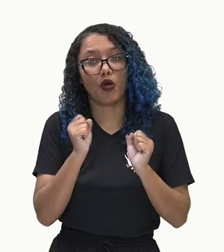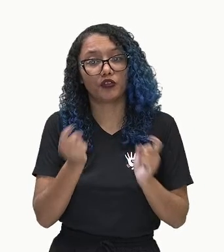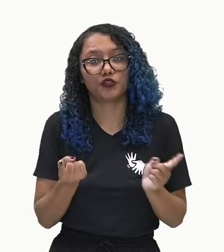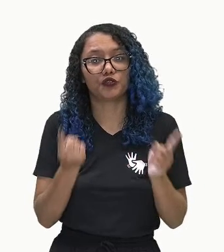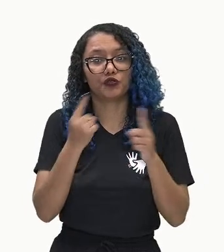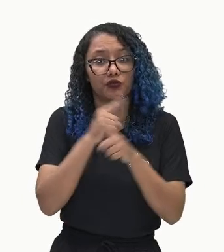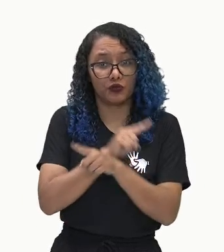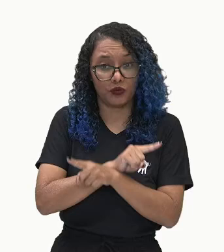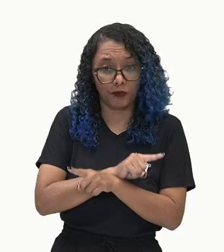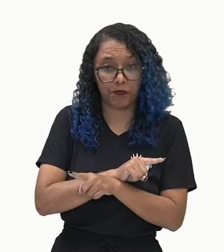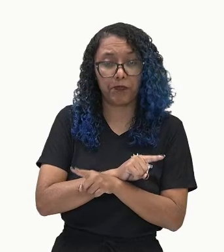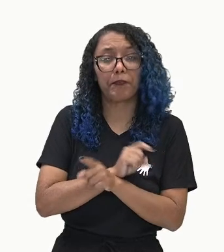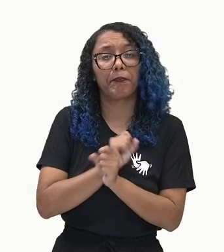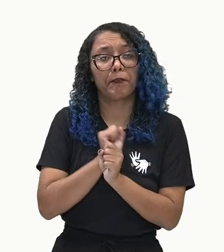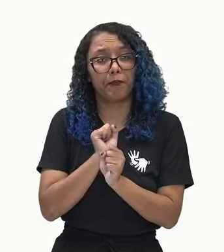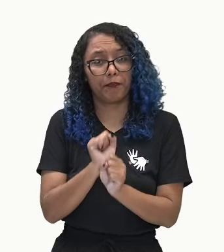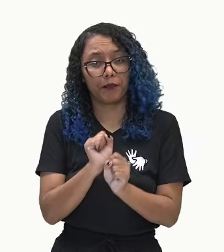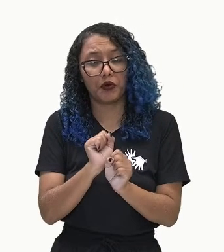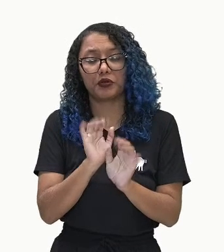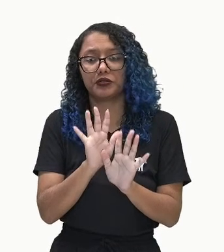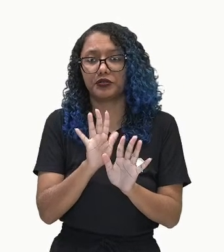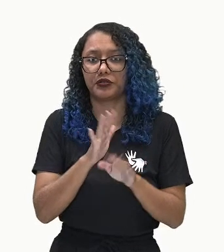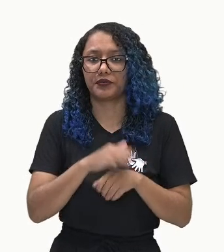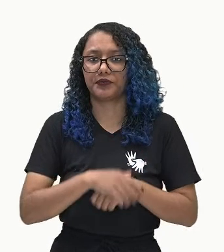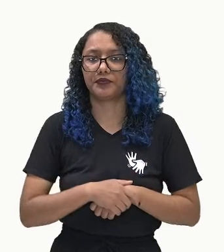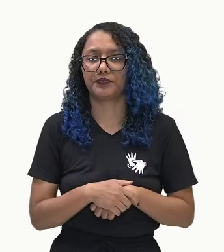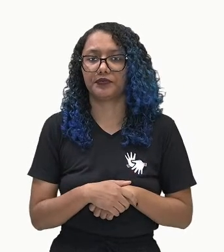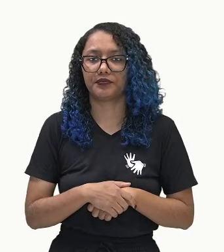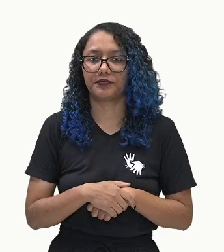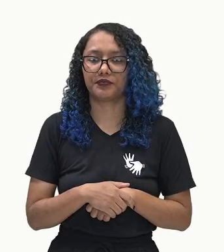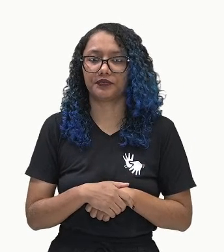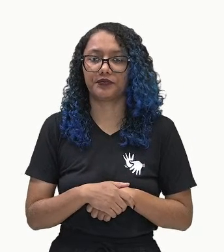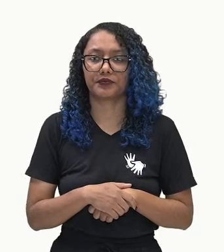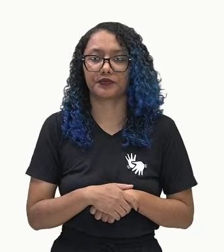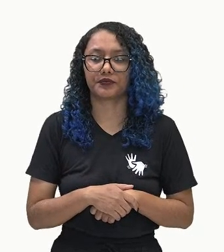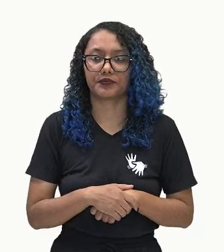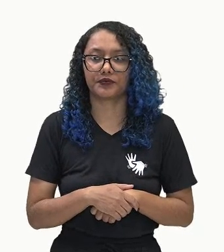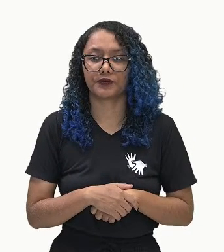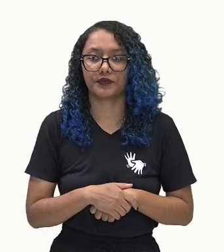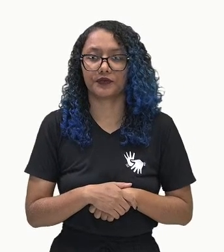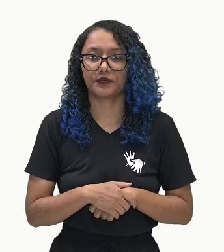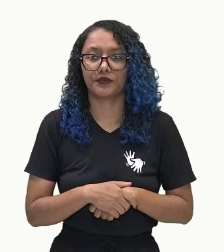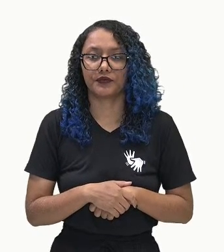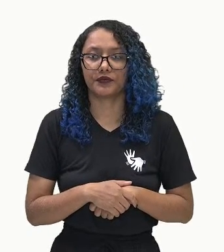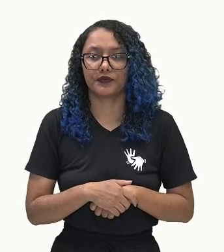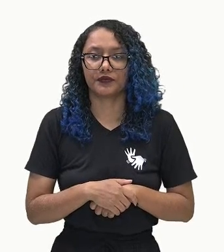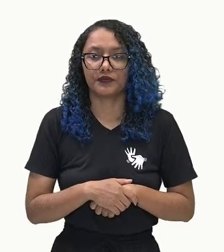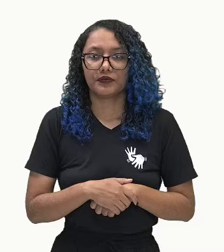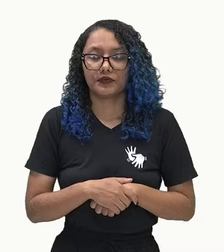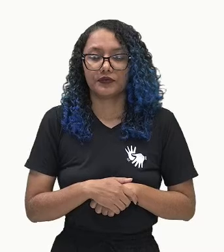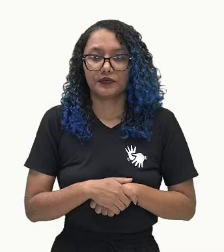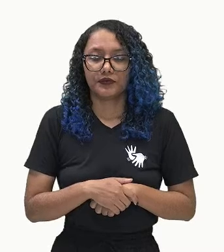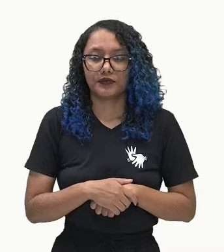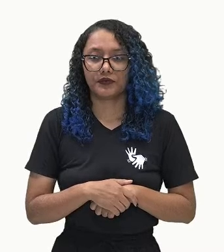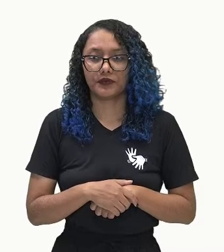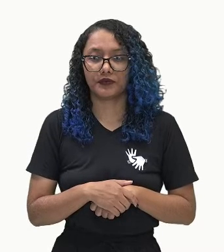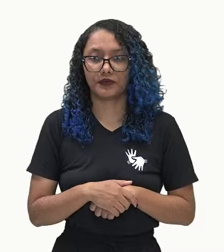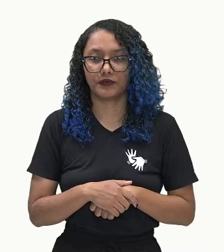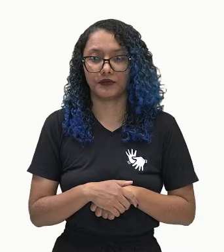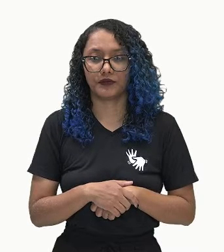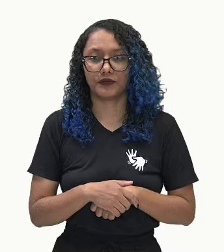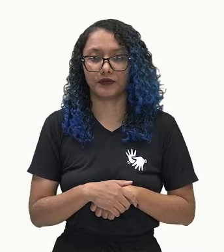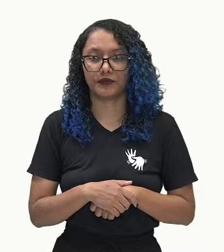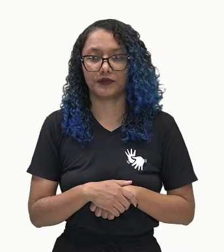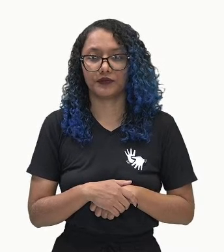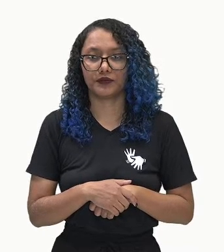Como assim o inverso? Deixa eu apagar aqui essa palavra, senão vai atrapalhar. Você pode fazer o inverso. Olha lá,